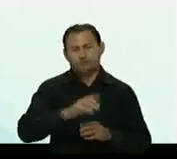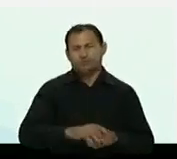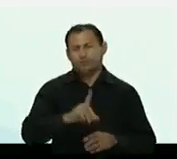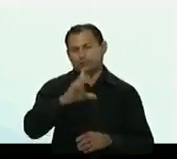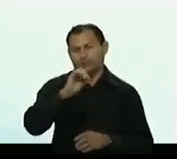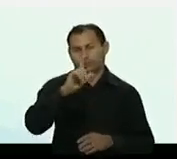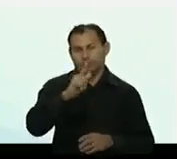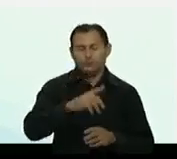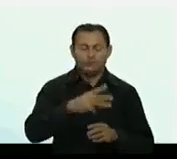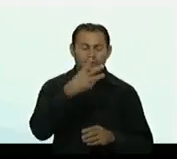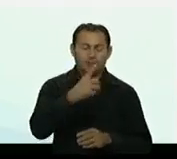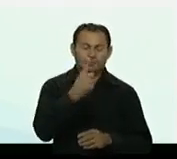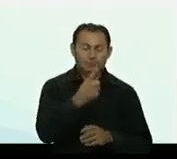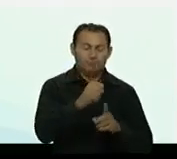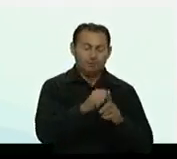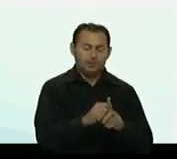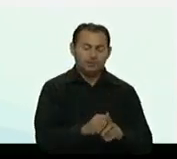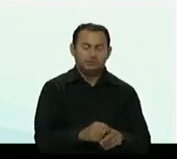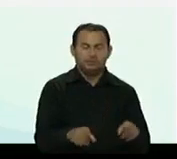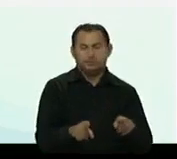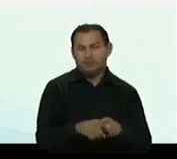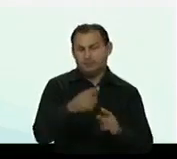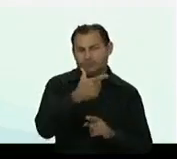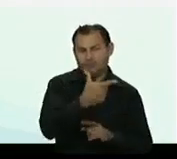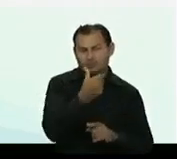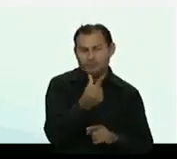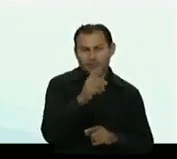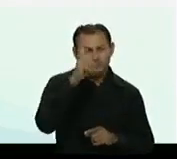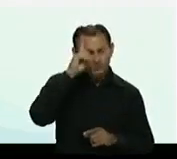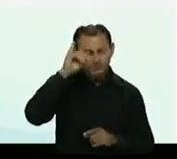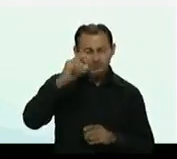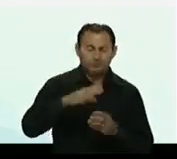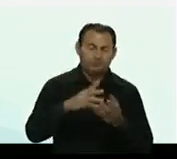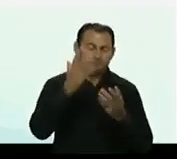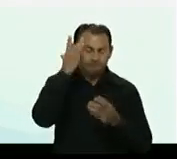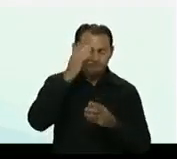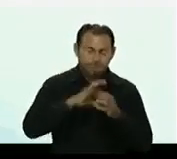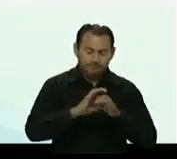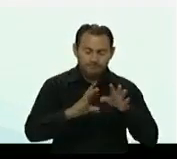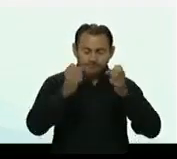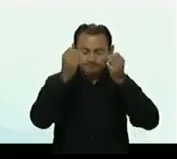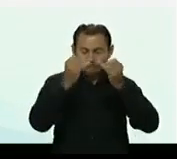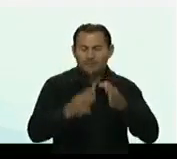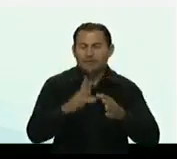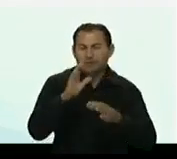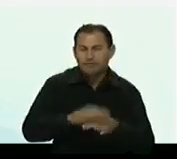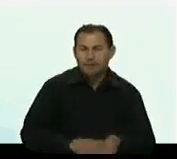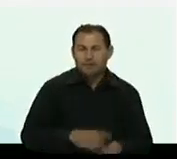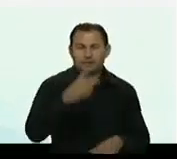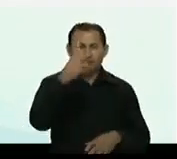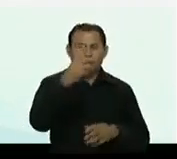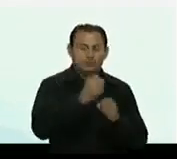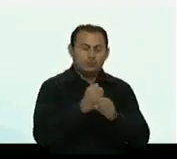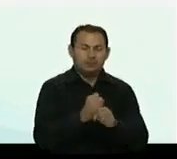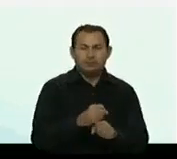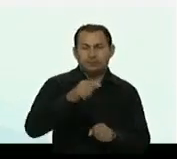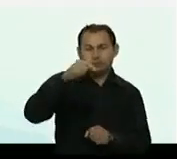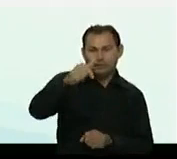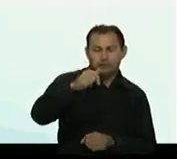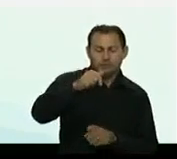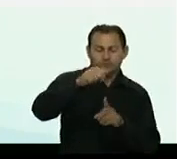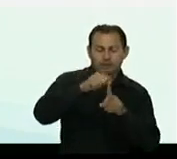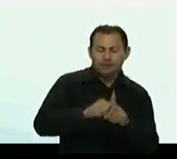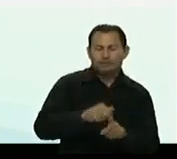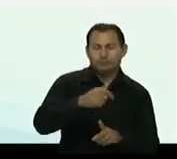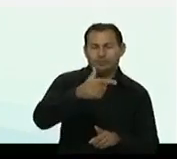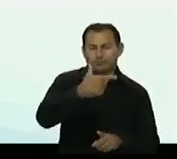Logo, 31 meses e 26 dias. Ou, sendo mais específico ainda, 2 anos, 7 meses